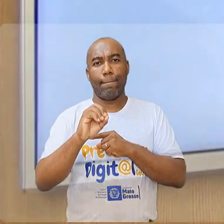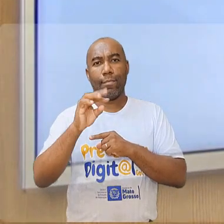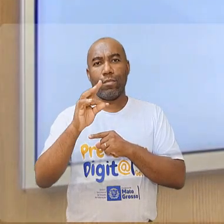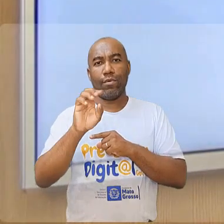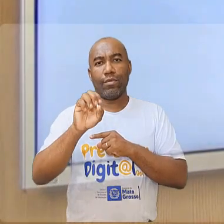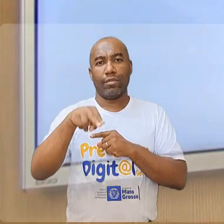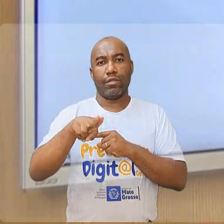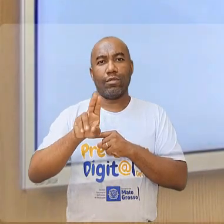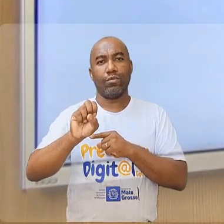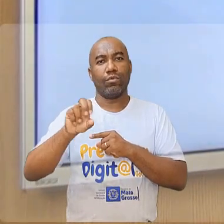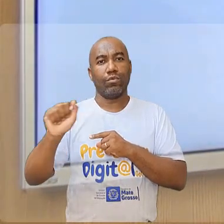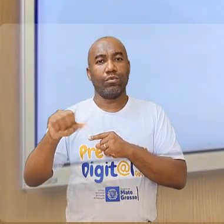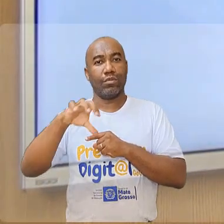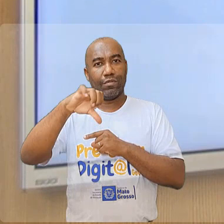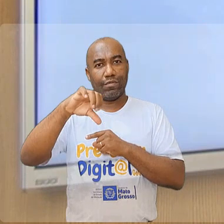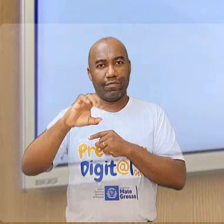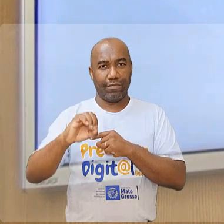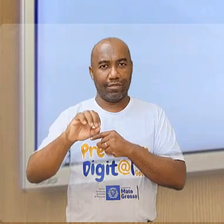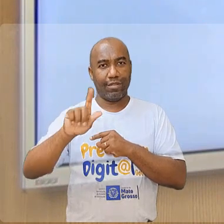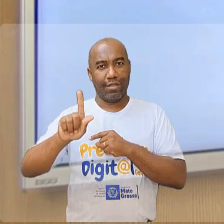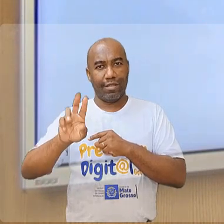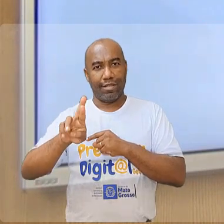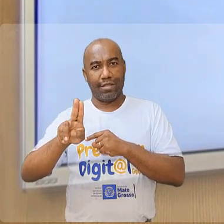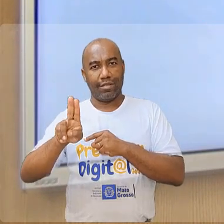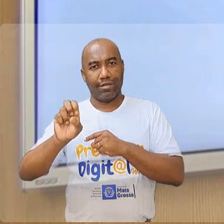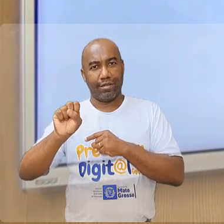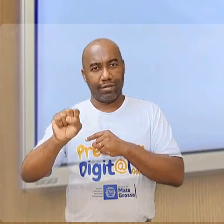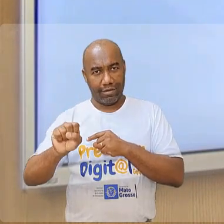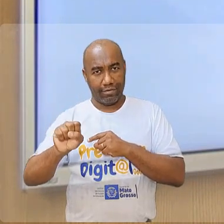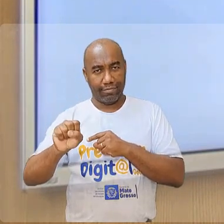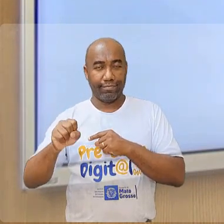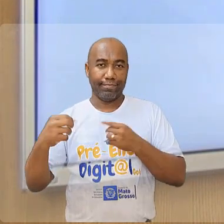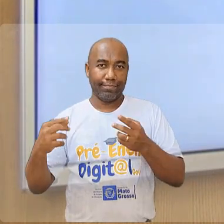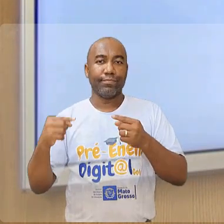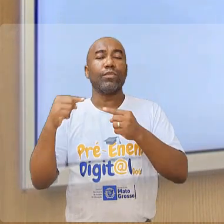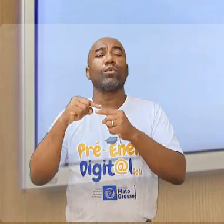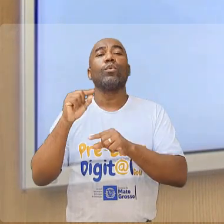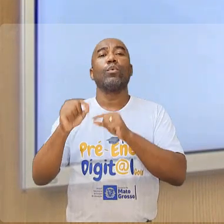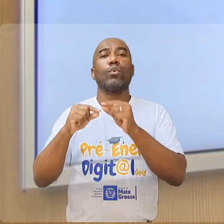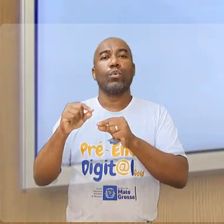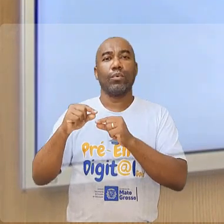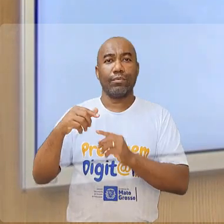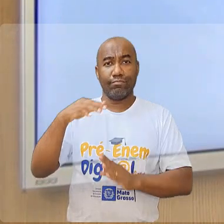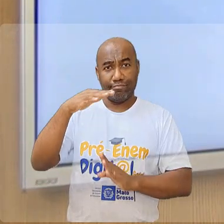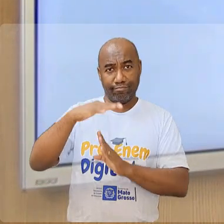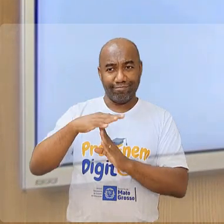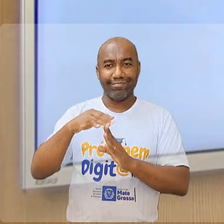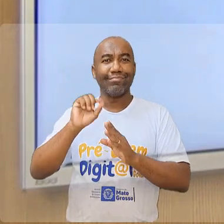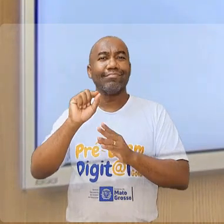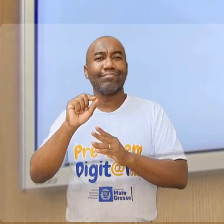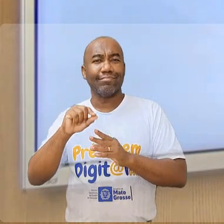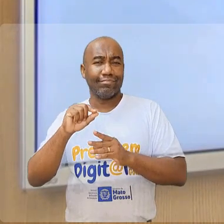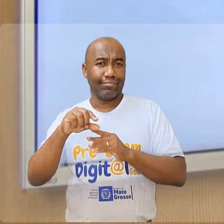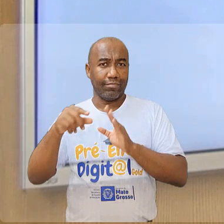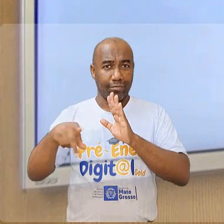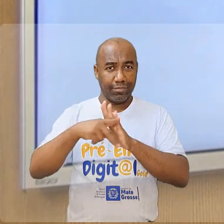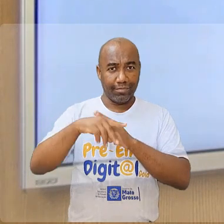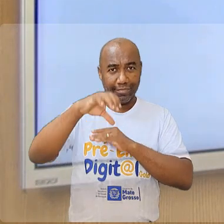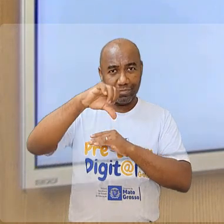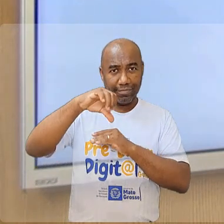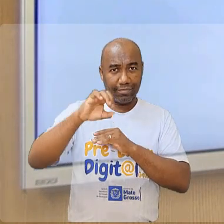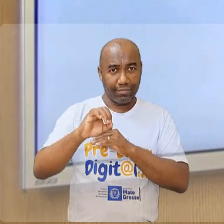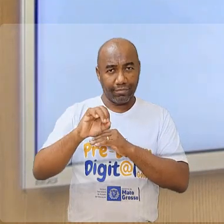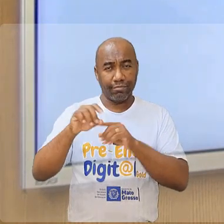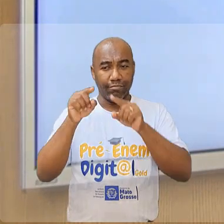ao ângulo de 90 graus a hipotenusa sempre é um maior lado do Triângulo Tá